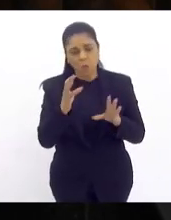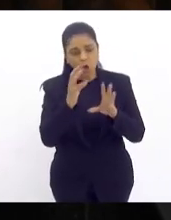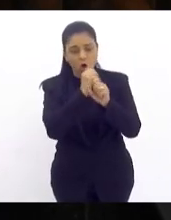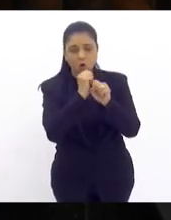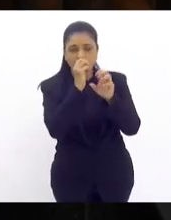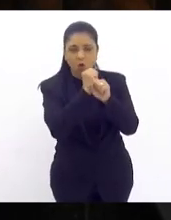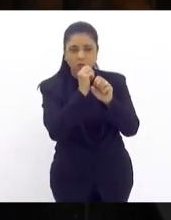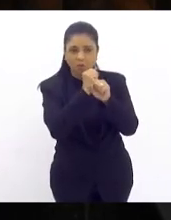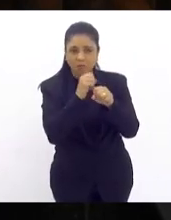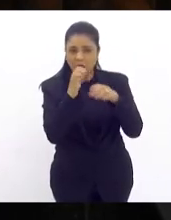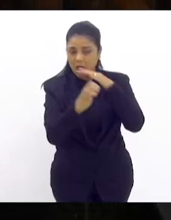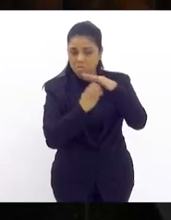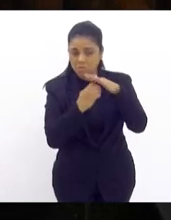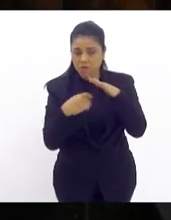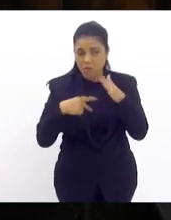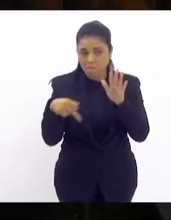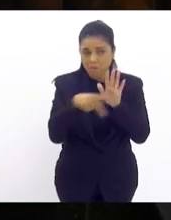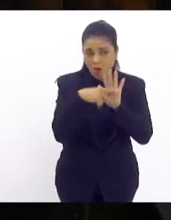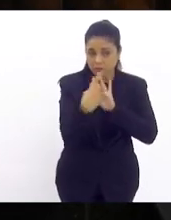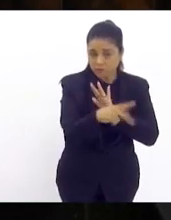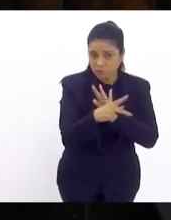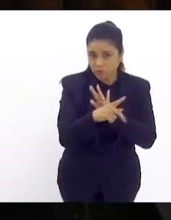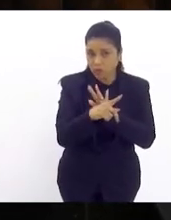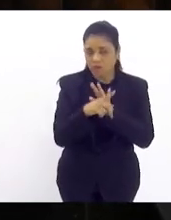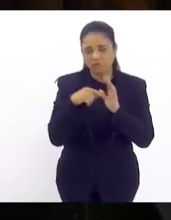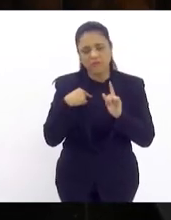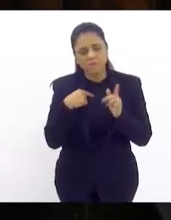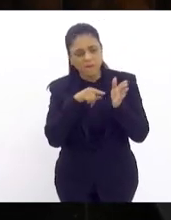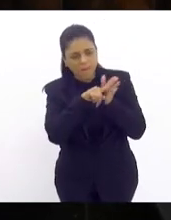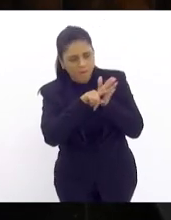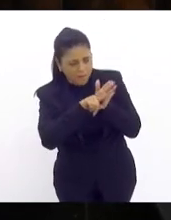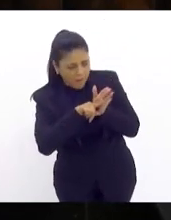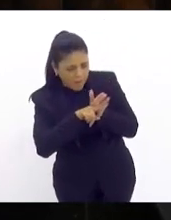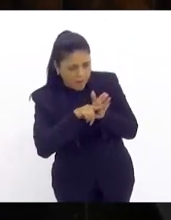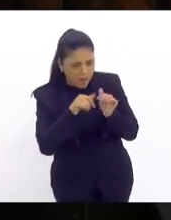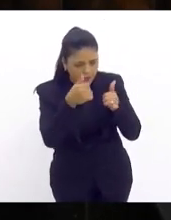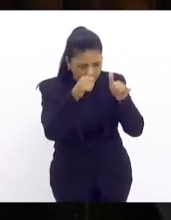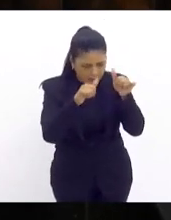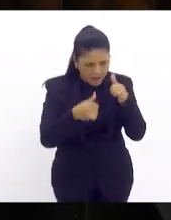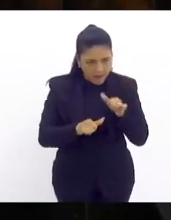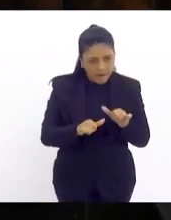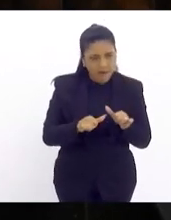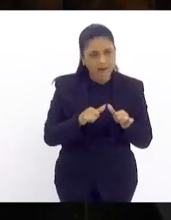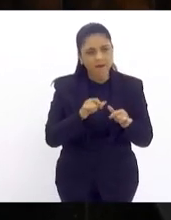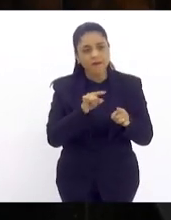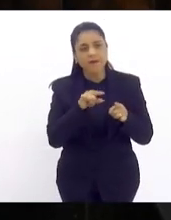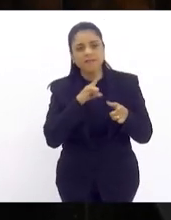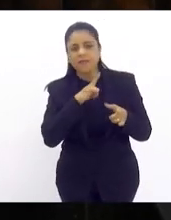contabilidade da sua empresa e verifica que o Senhor tem